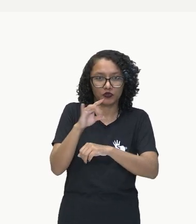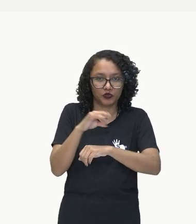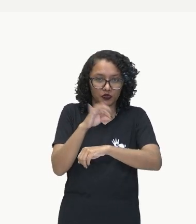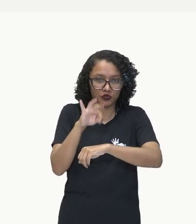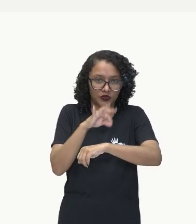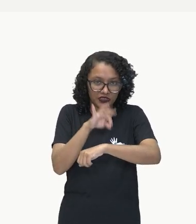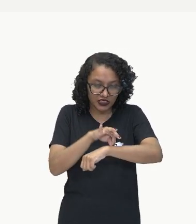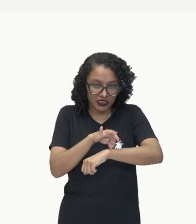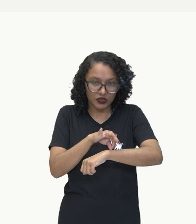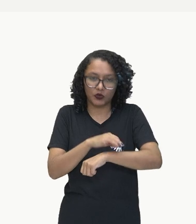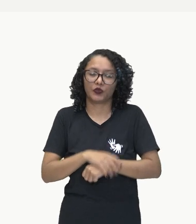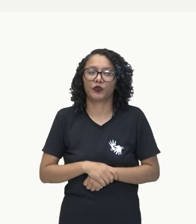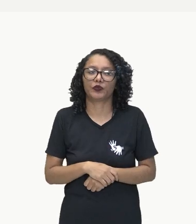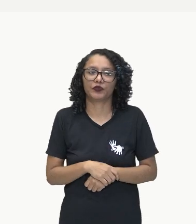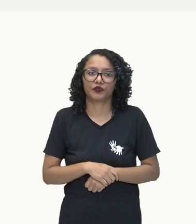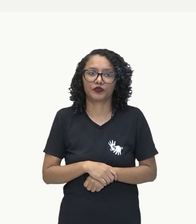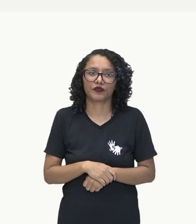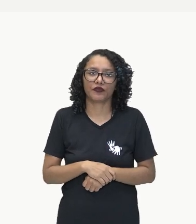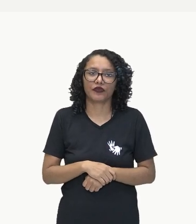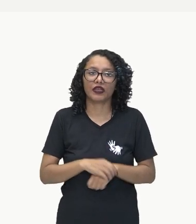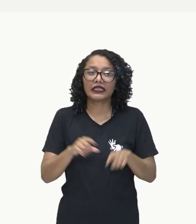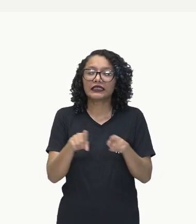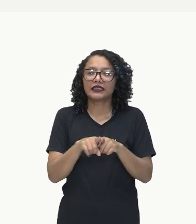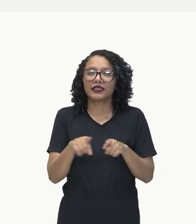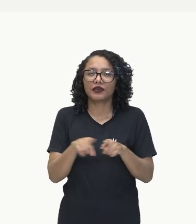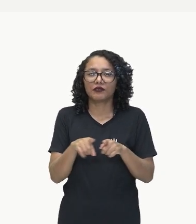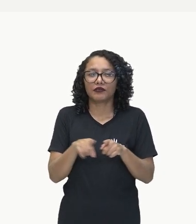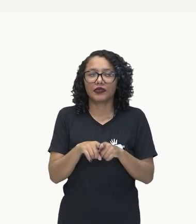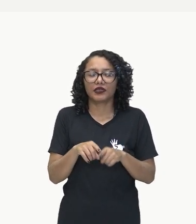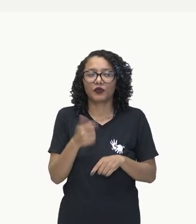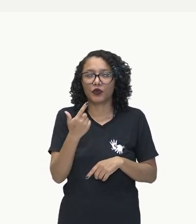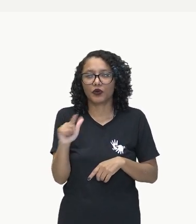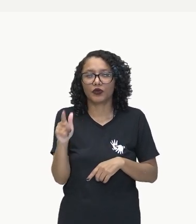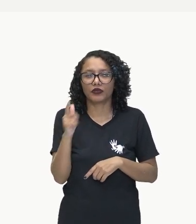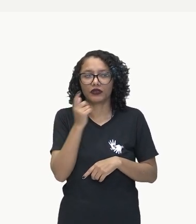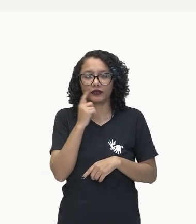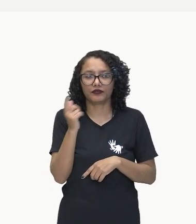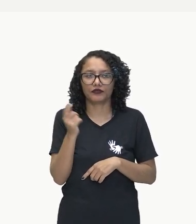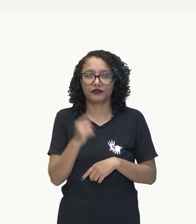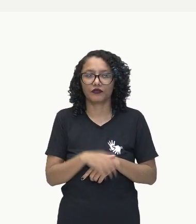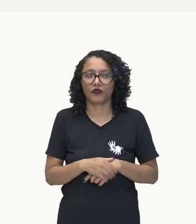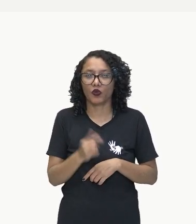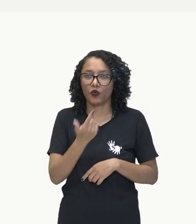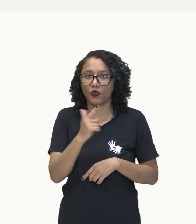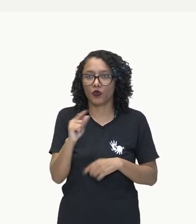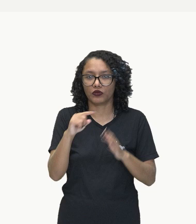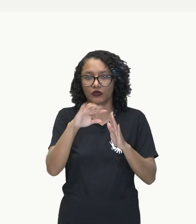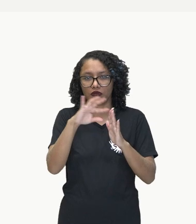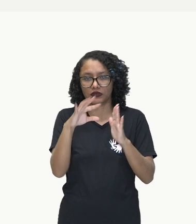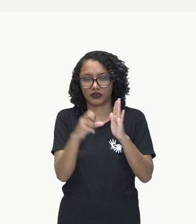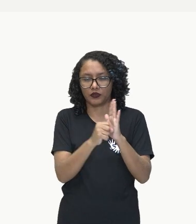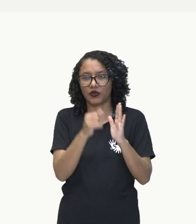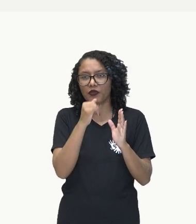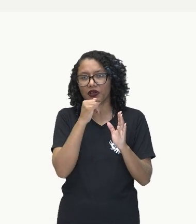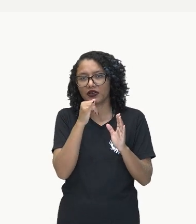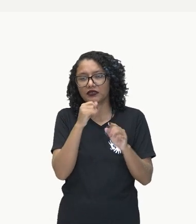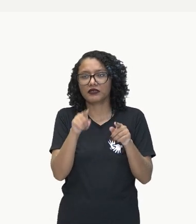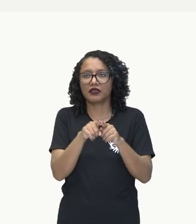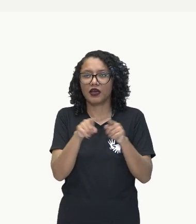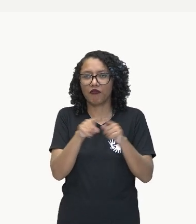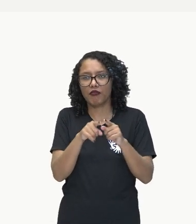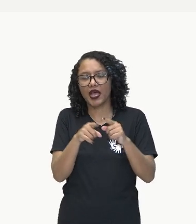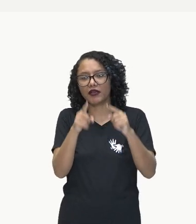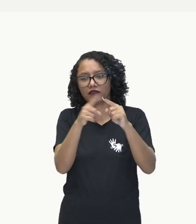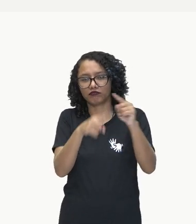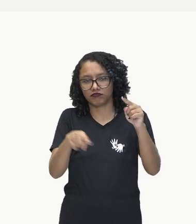E também perceba como, além da gente ter esse elemento aqui, como se fosse esse símbolo de barramento, os